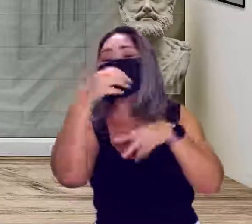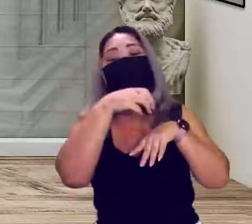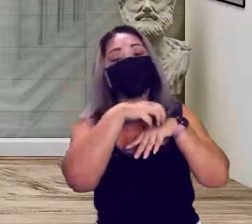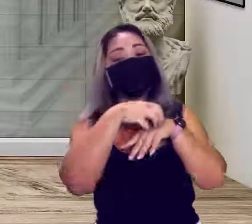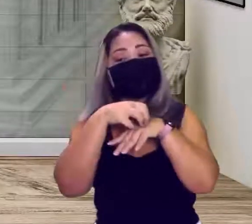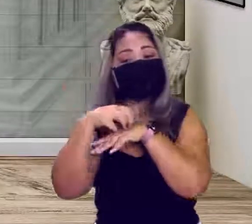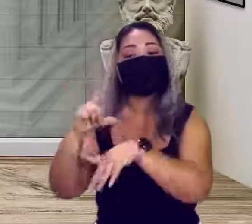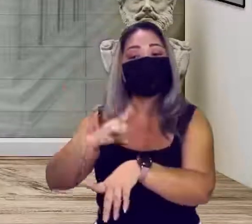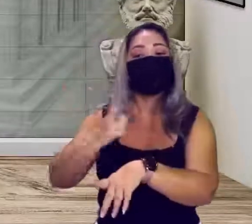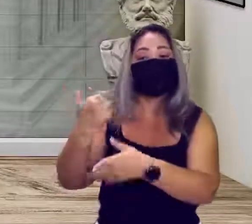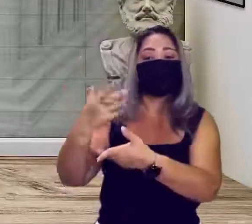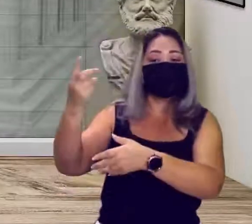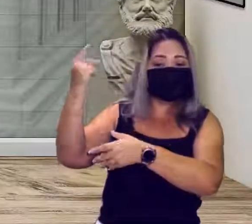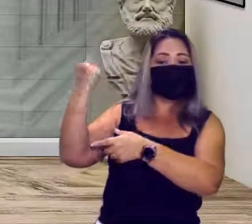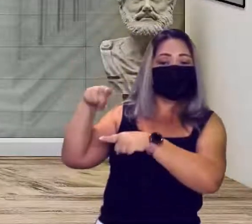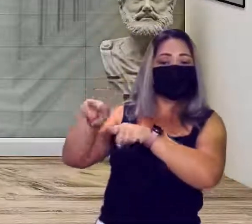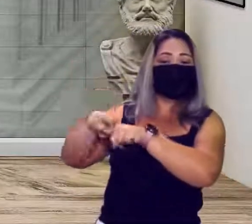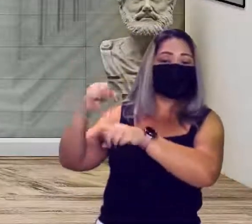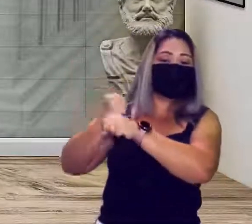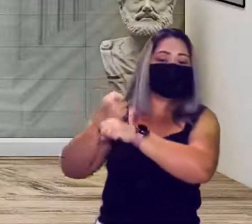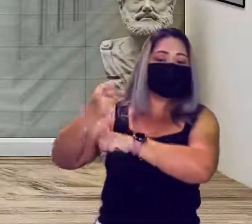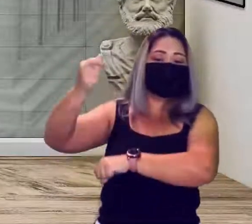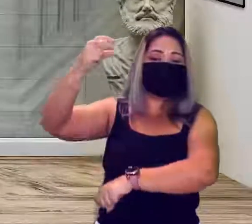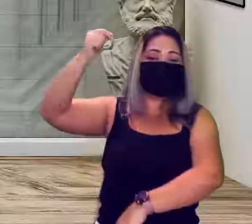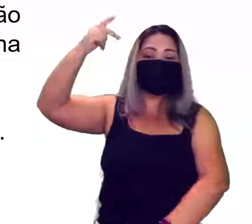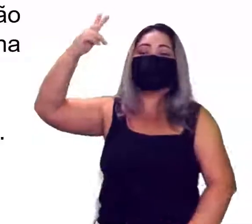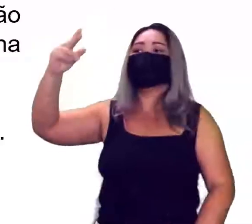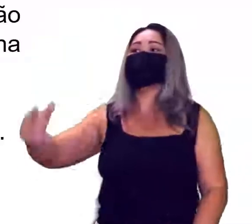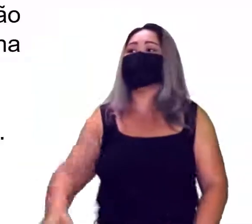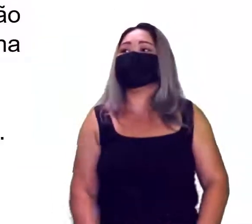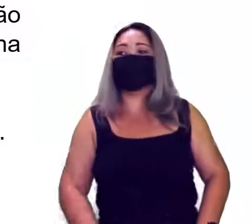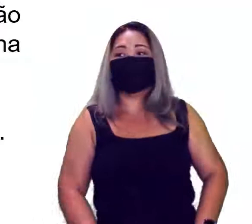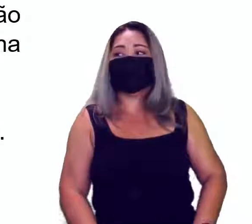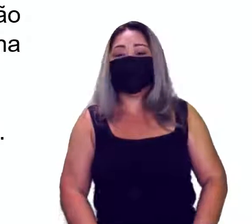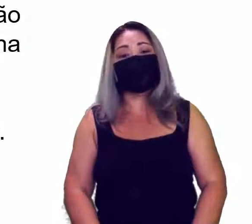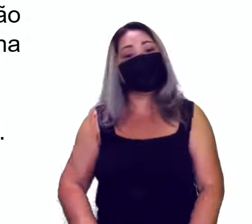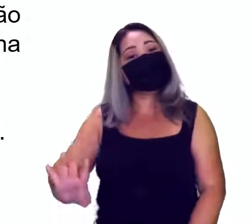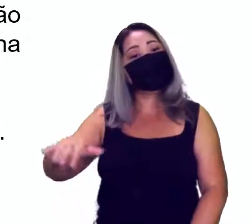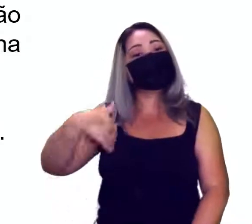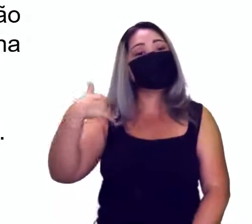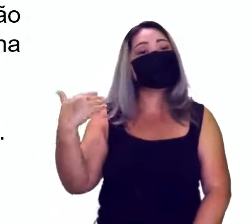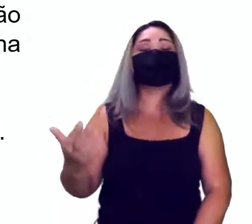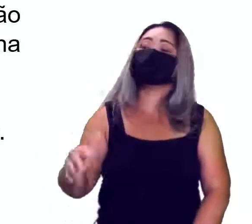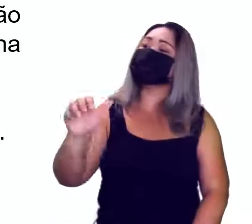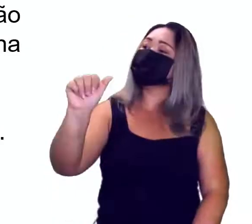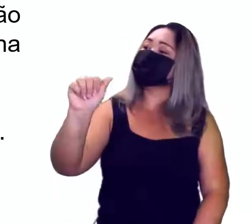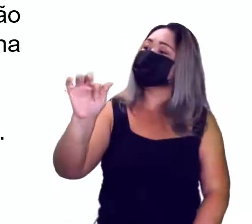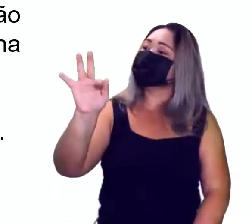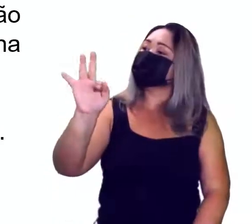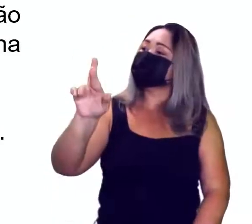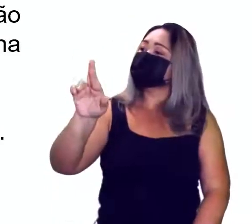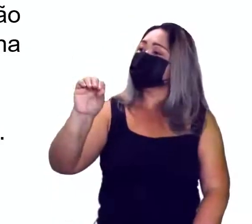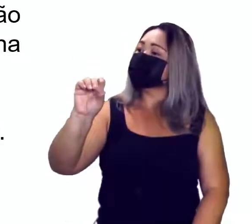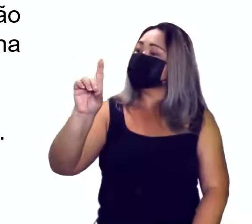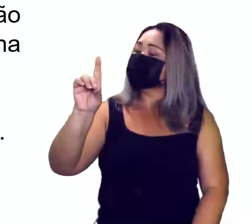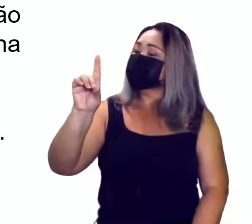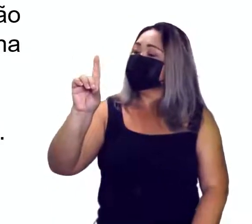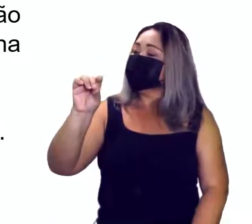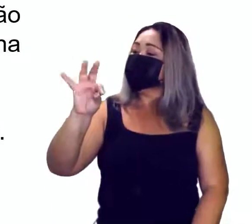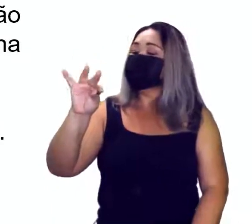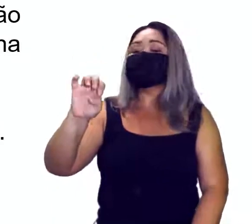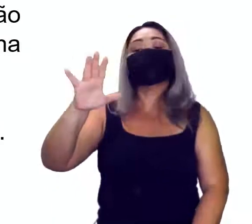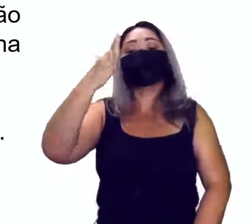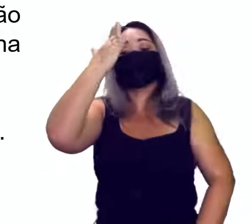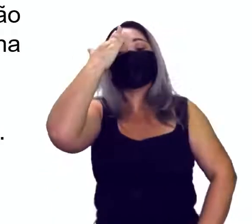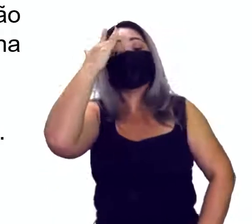também têm uns deles bem antigos. Vamos lá, continuando. Agora, Afrodite, o que é essa deusa? Quem